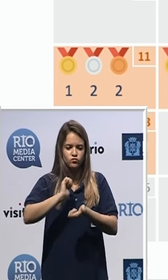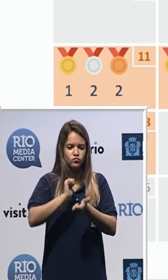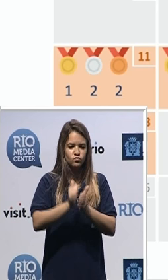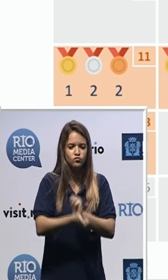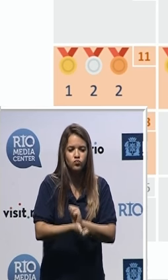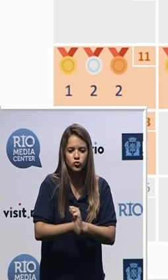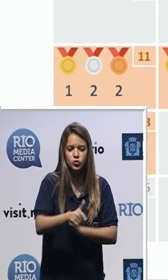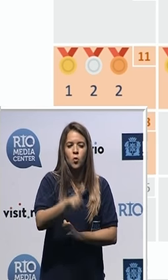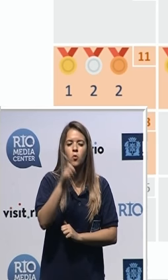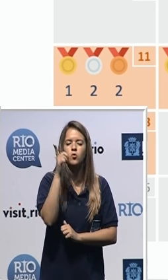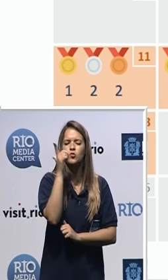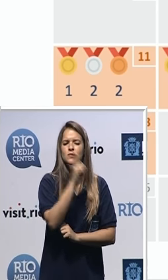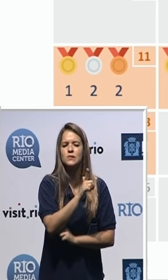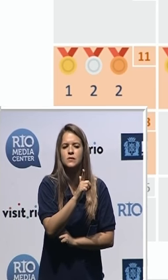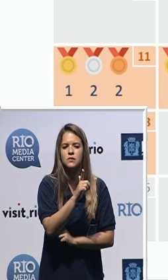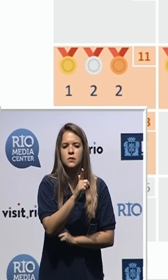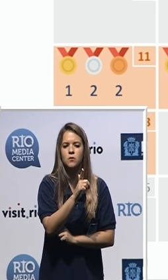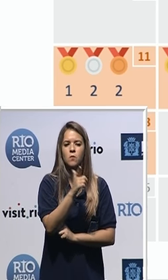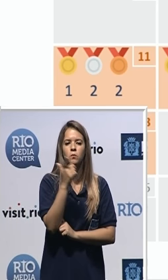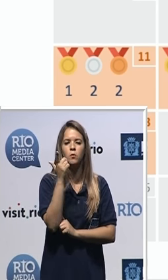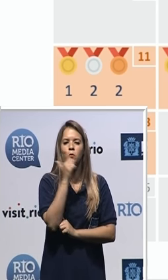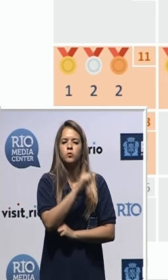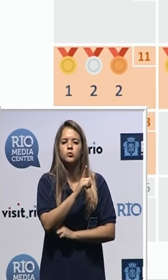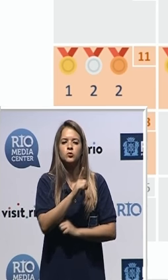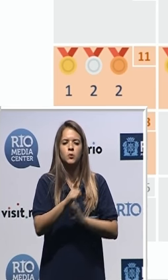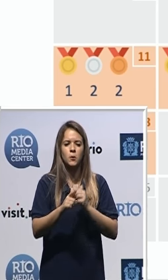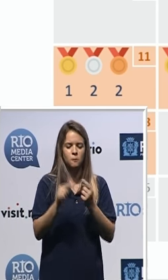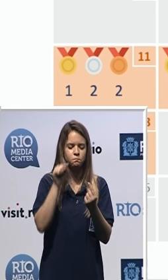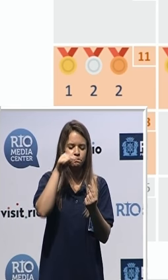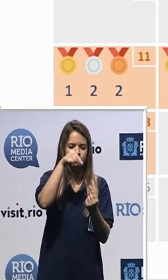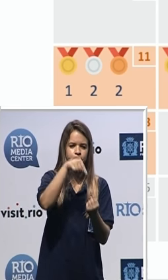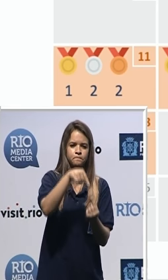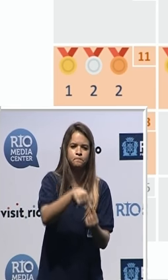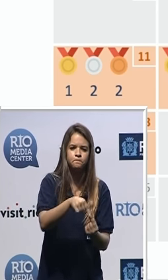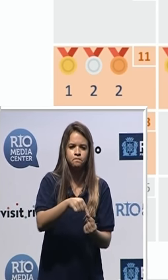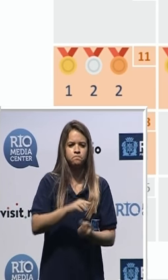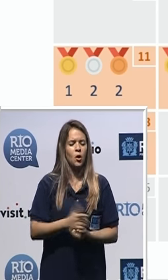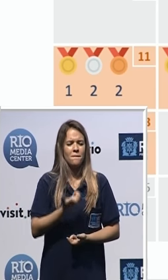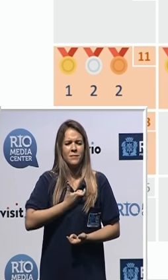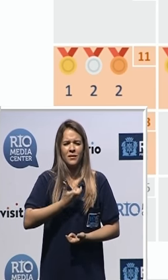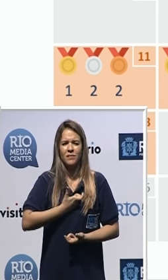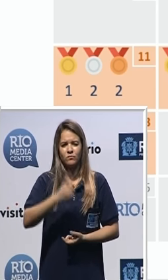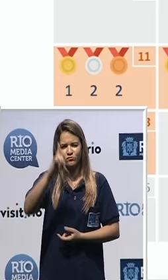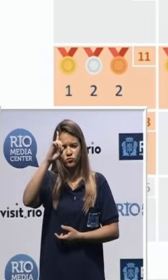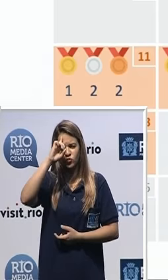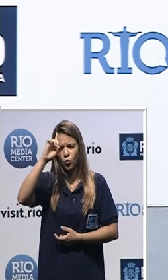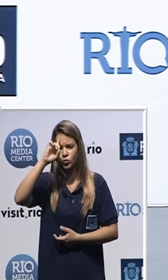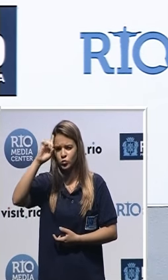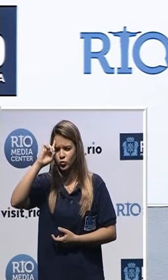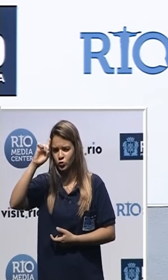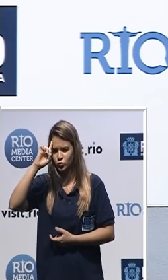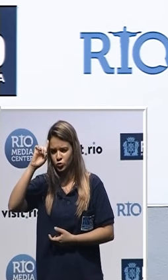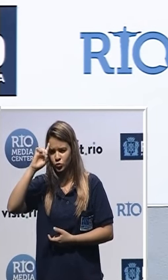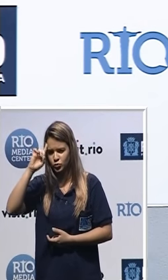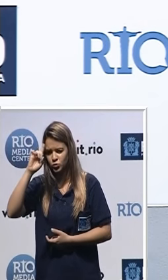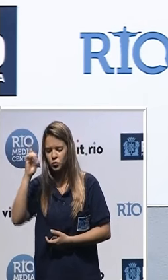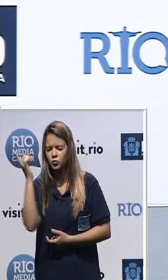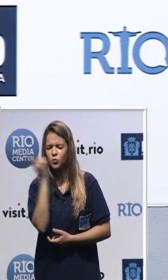paradesporto cumpriram a promessa de que o Brasil teria medalha todos os dias durante essa edição